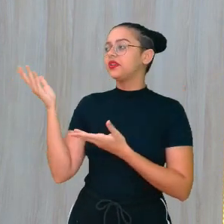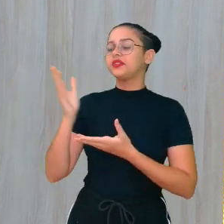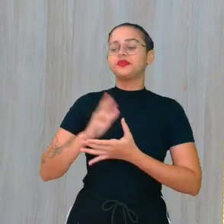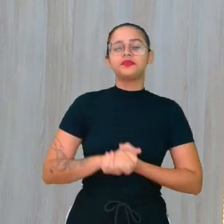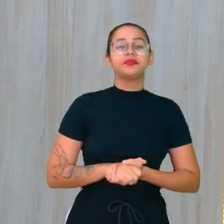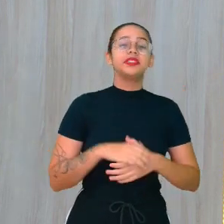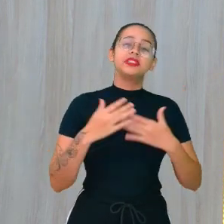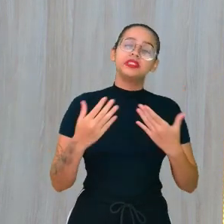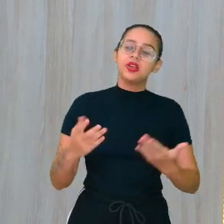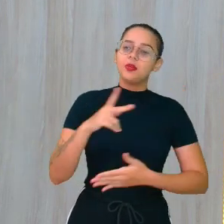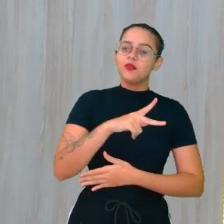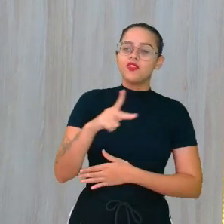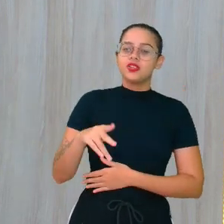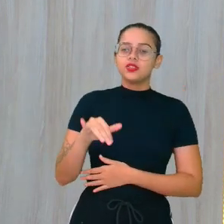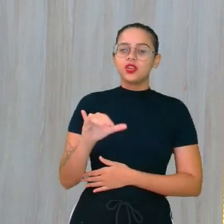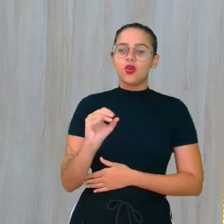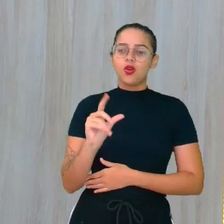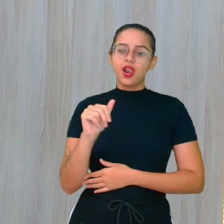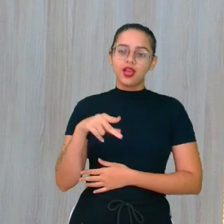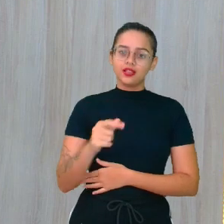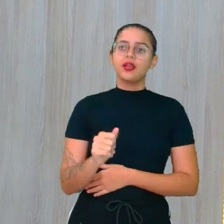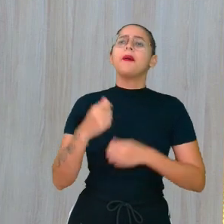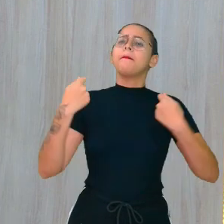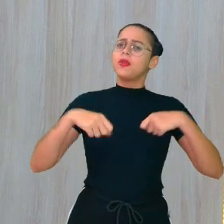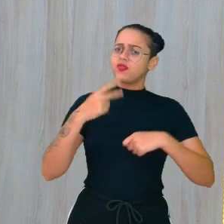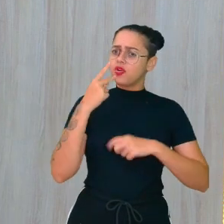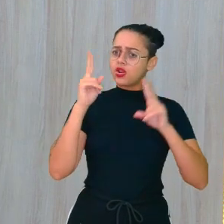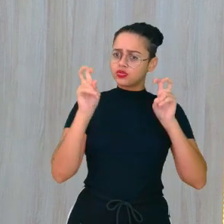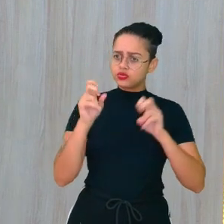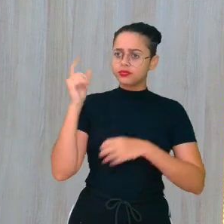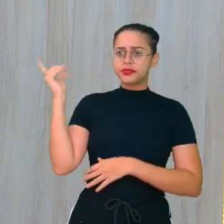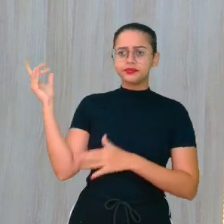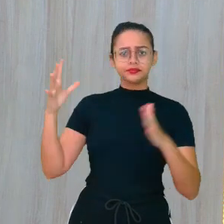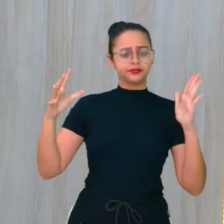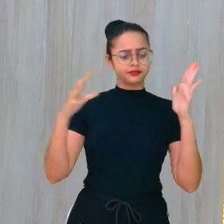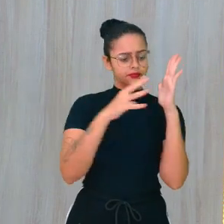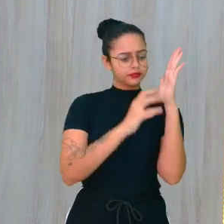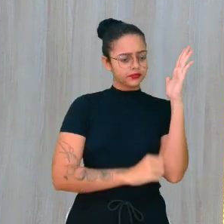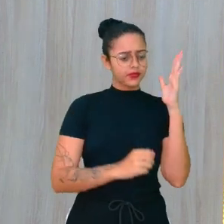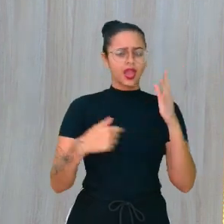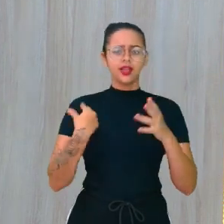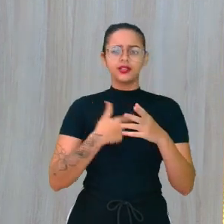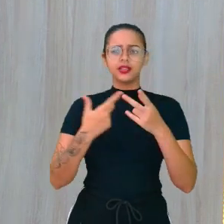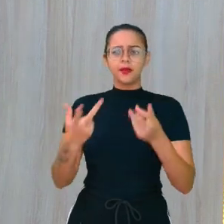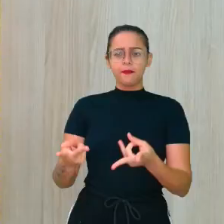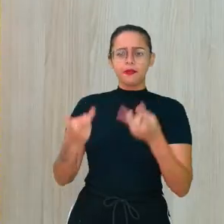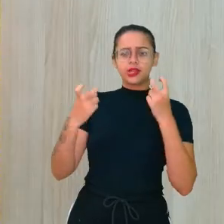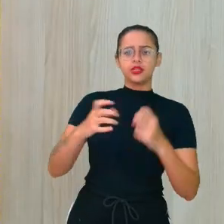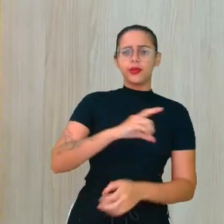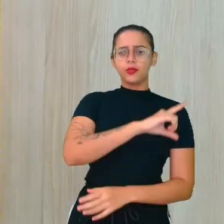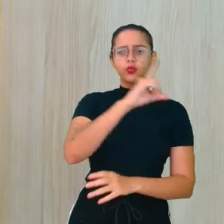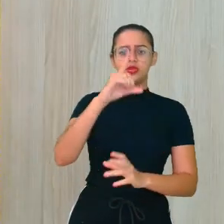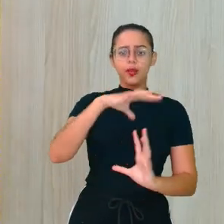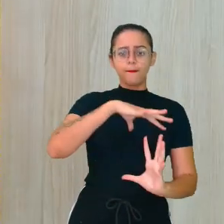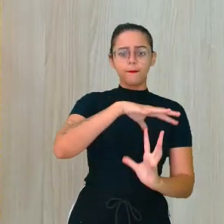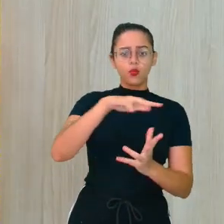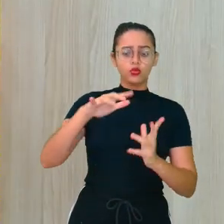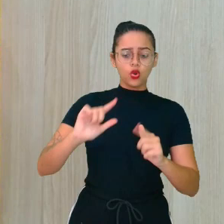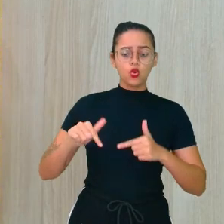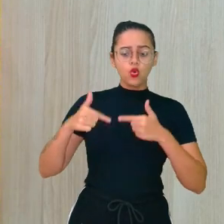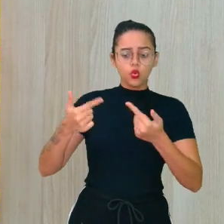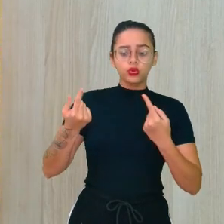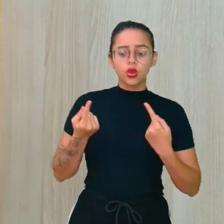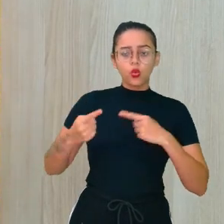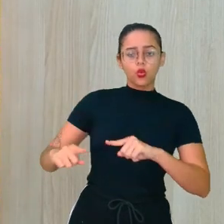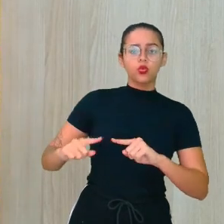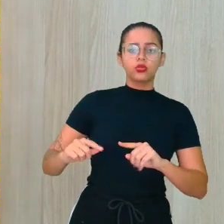aí, professora Yolanda, precisamos falar sobre, né? Sim, a gente vê que um Dia Mundial da luta contra a AIDS